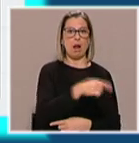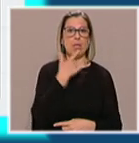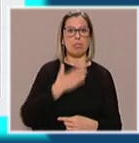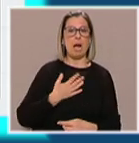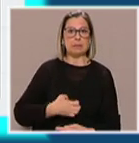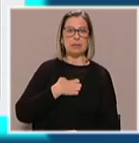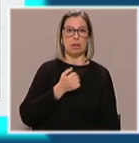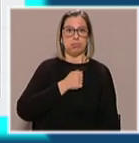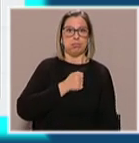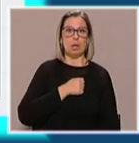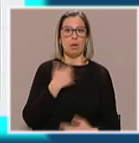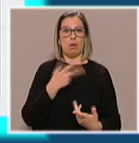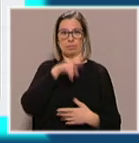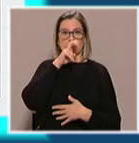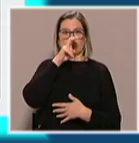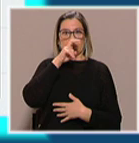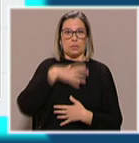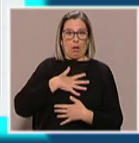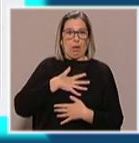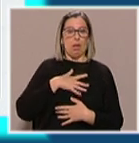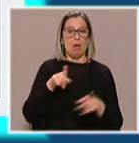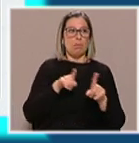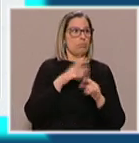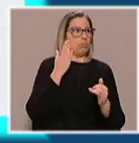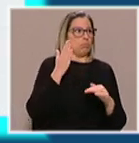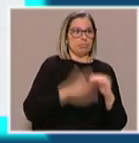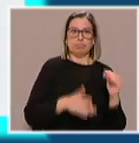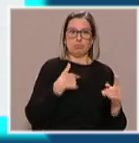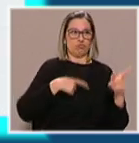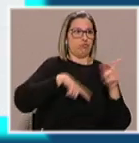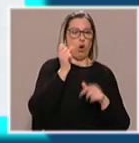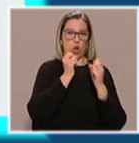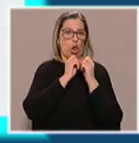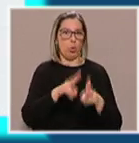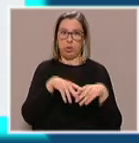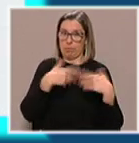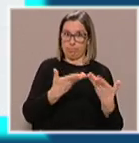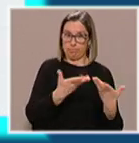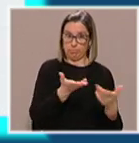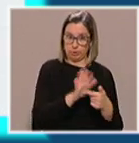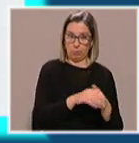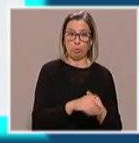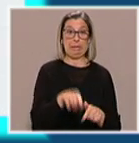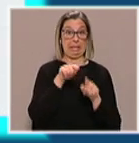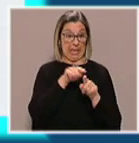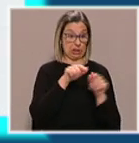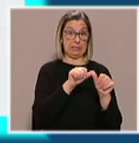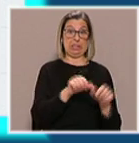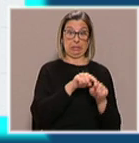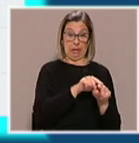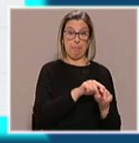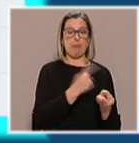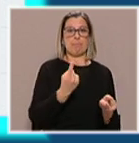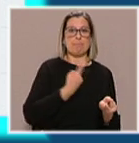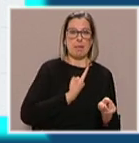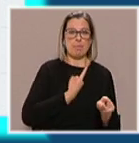respiração, como reação a uma fuga ou a uma luta. O sistema nervoso simpático comanda ações do tipo lutar, fugir